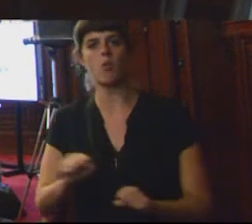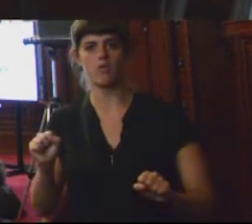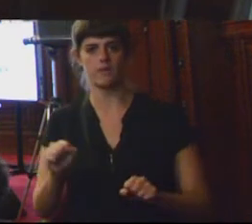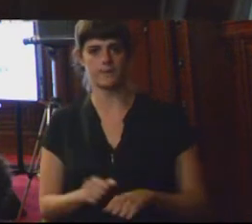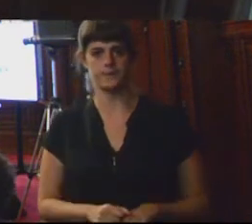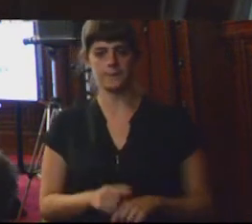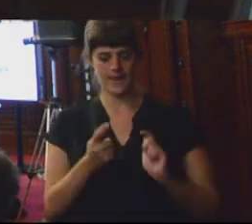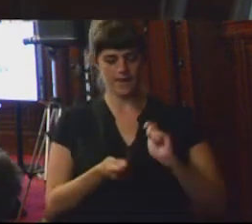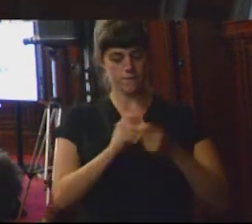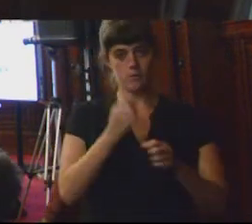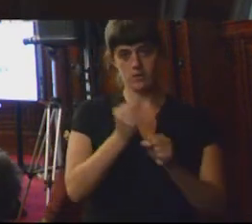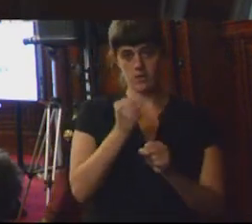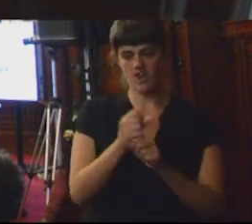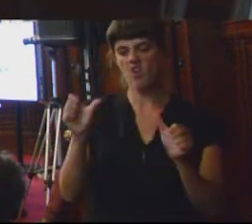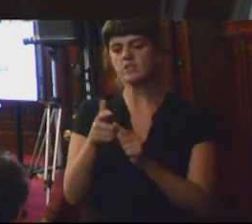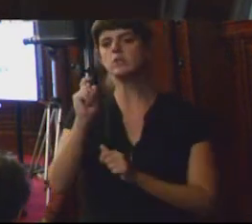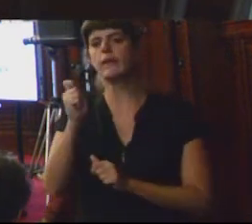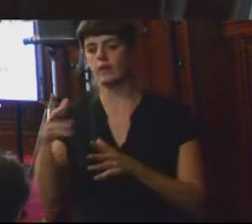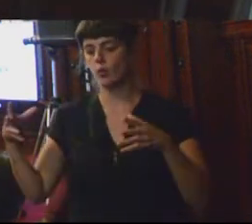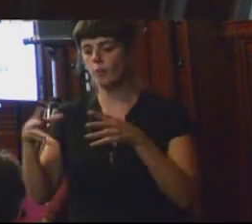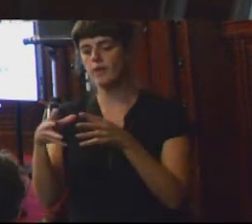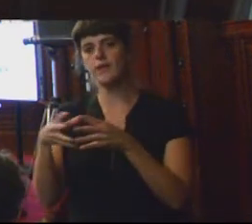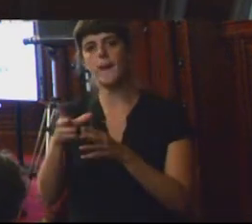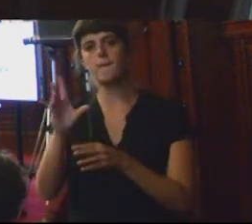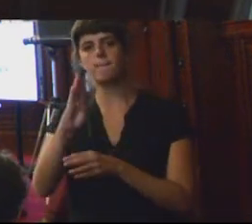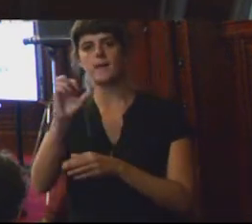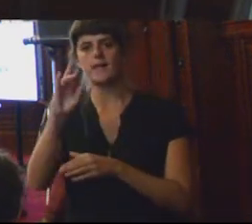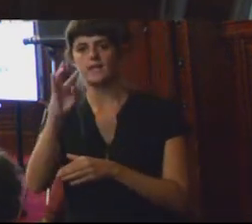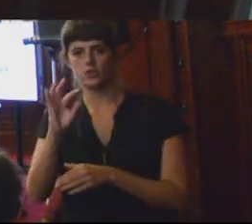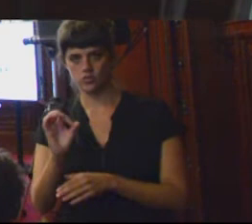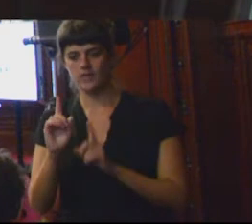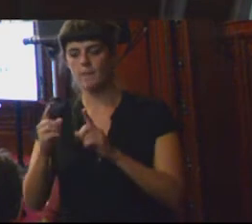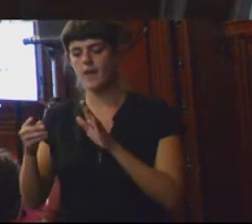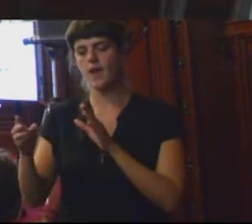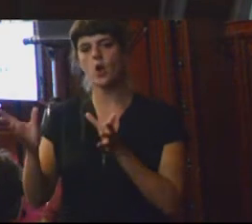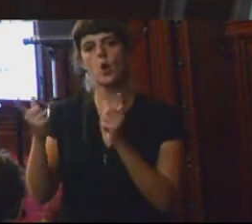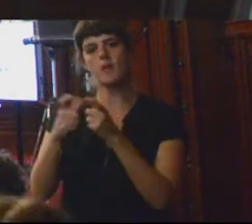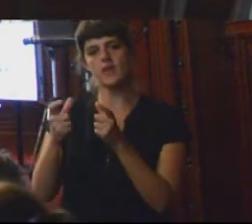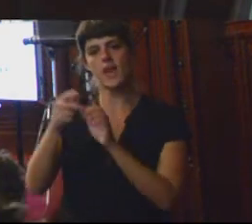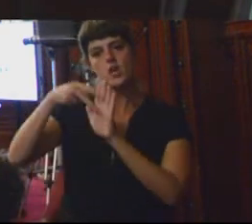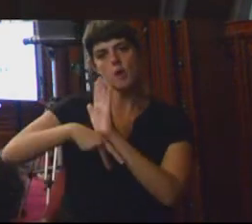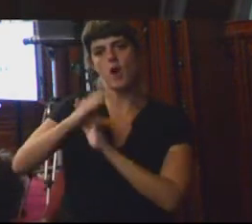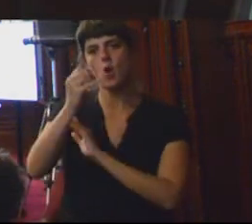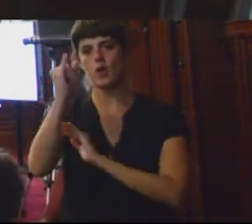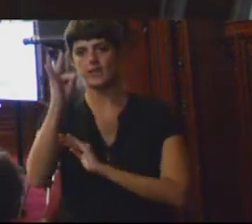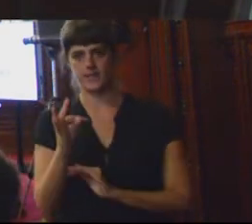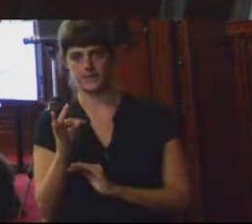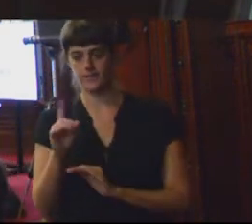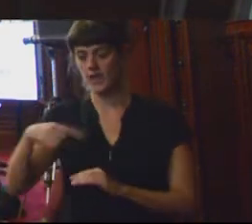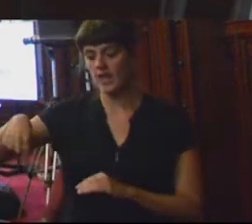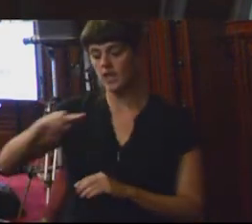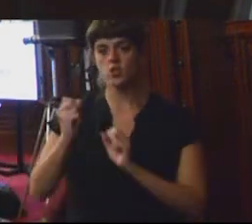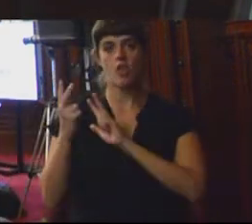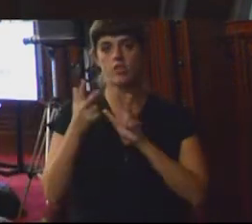foi analisada pelo Comitê de Peritos e também pelo Comitê de Normas da OIT, que manifestaram sobre seu